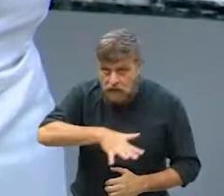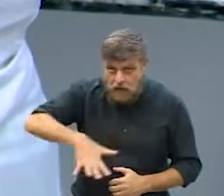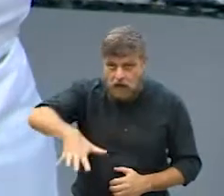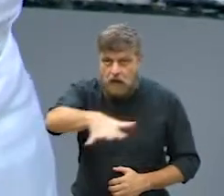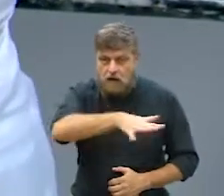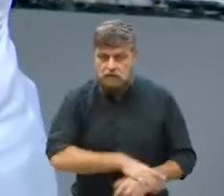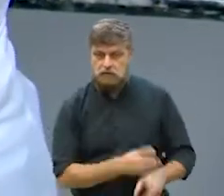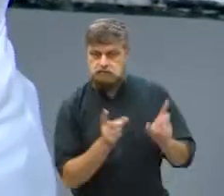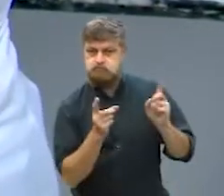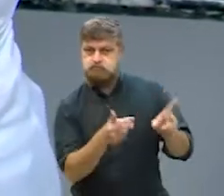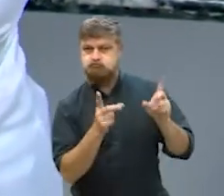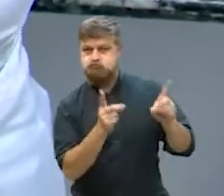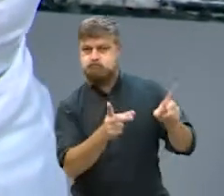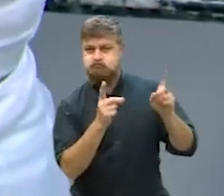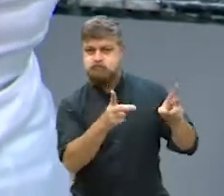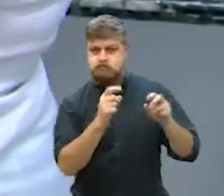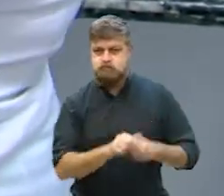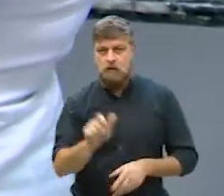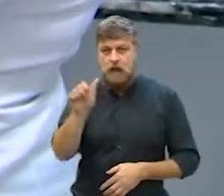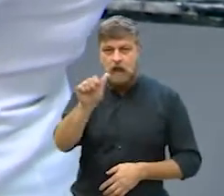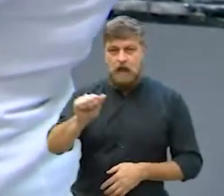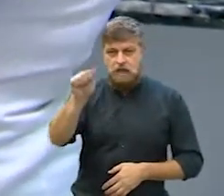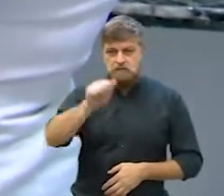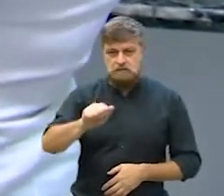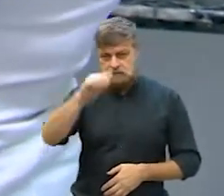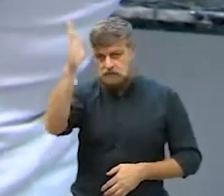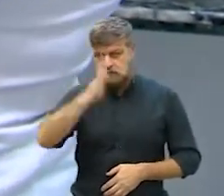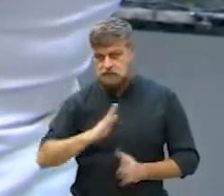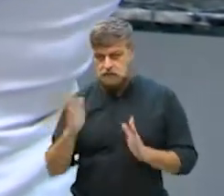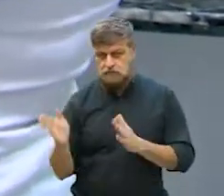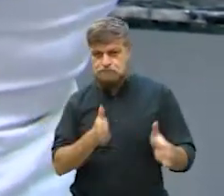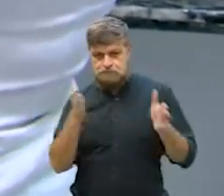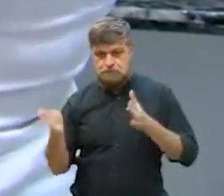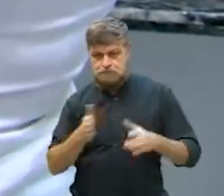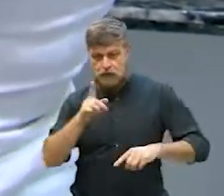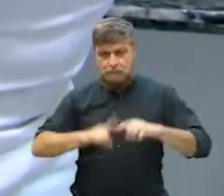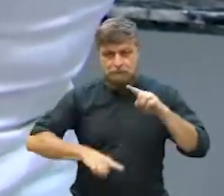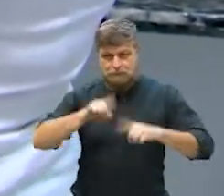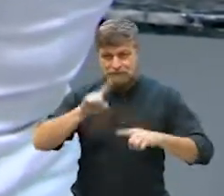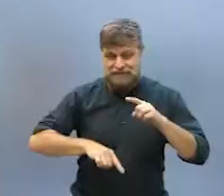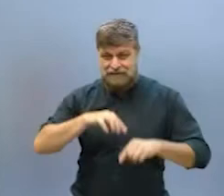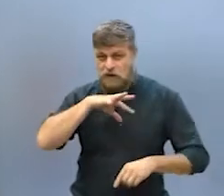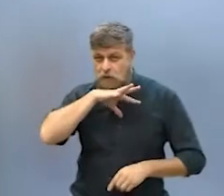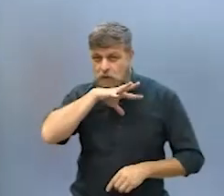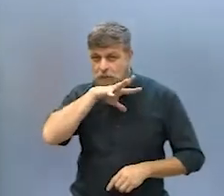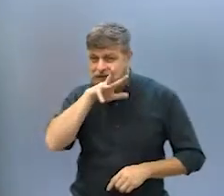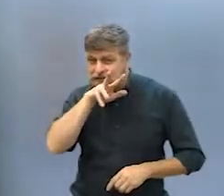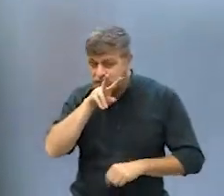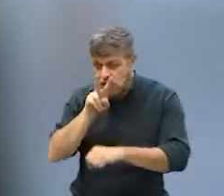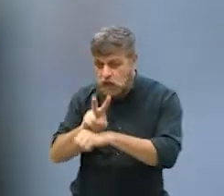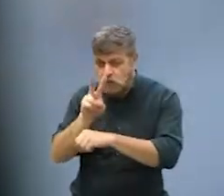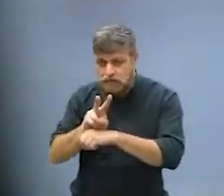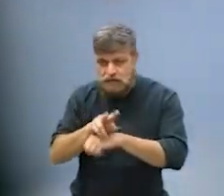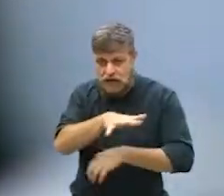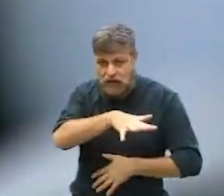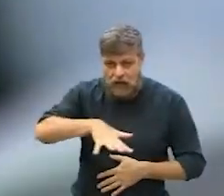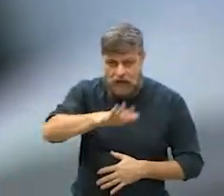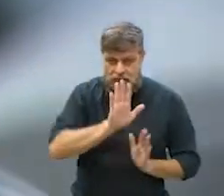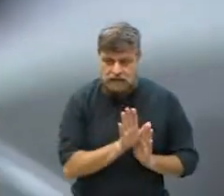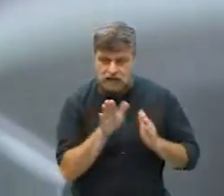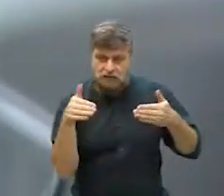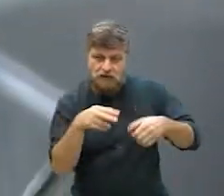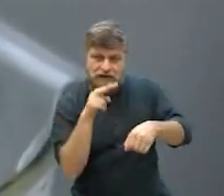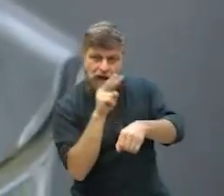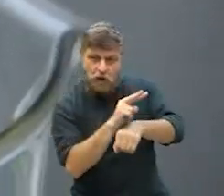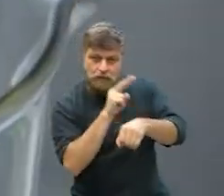E este é um mercado que está com tudo. Segundo a Associação Brasileira da Indústria de Produtos para Animais de Estimação, o